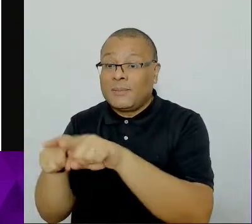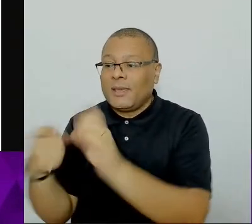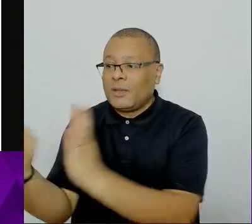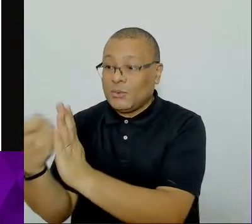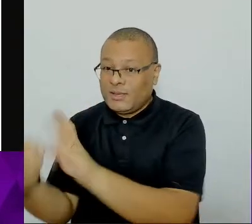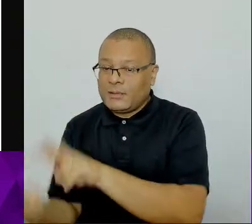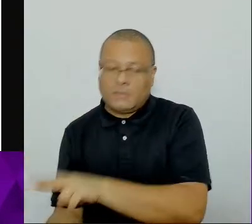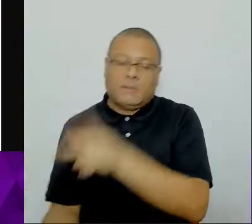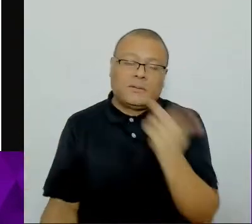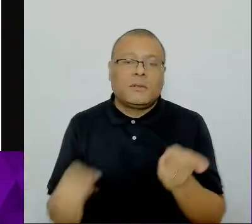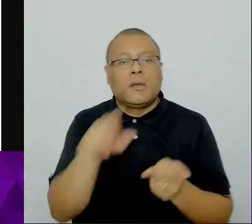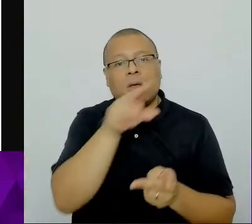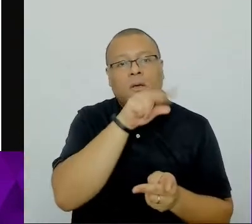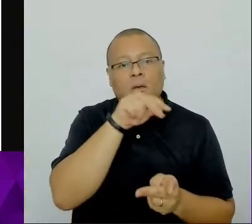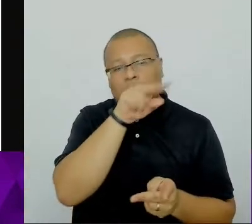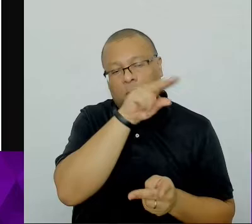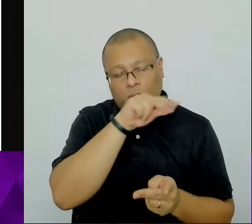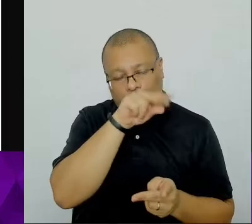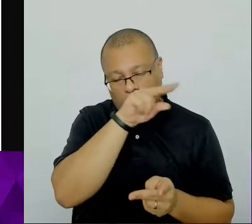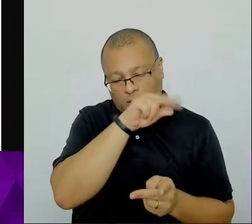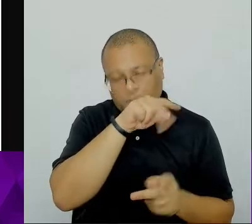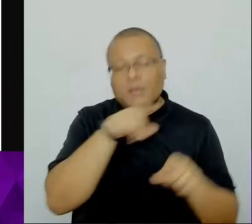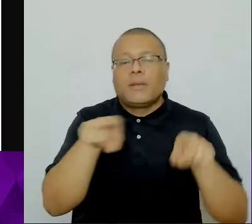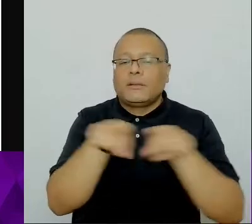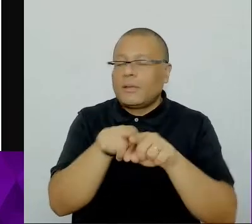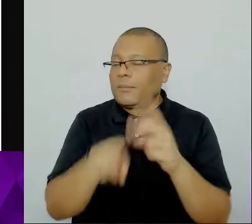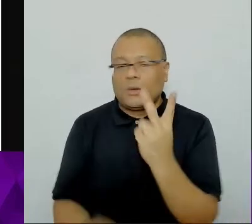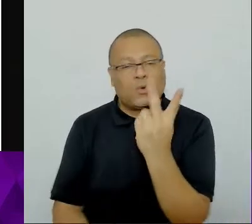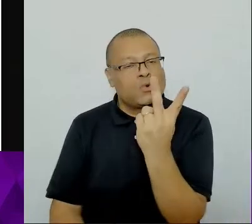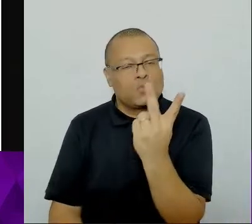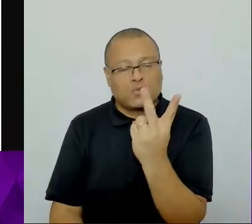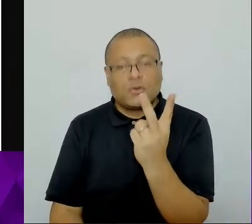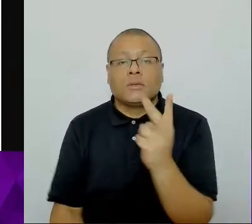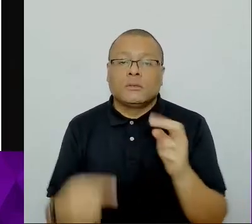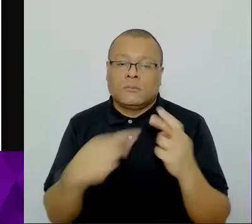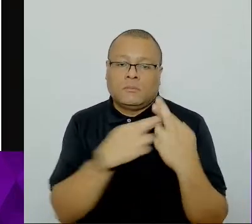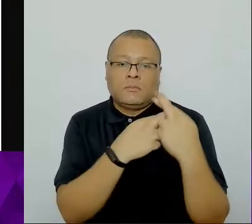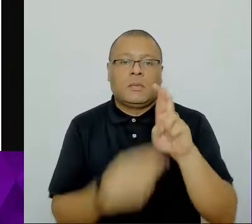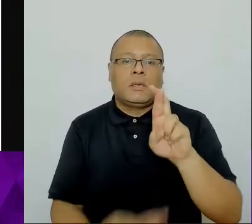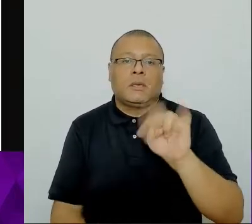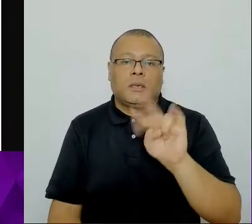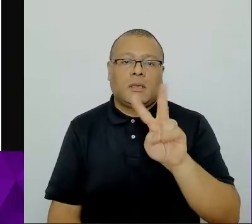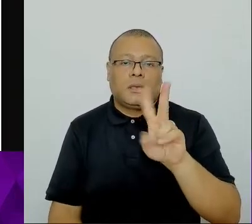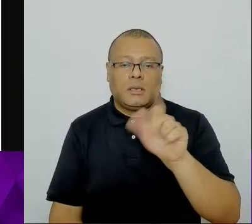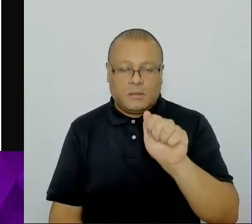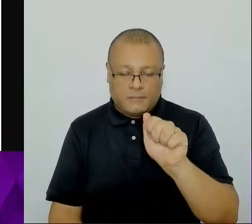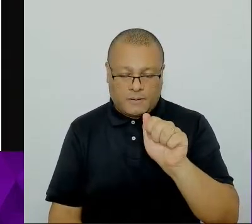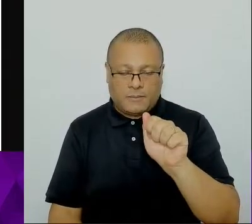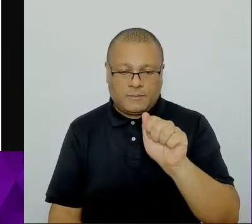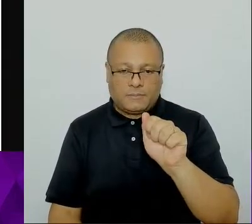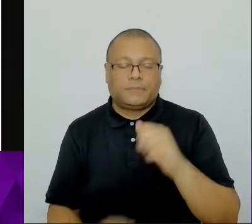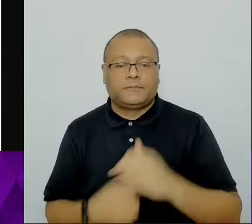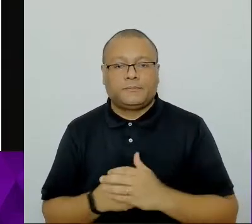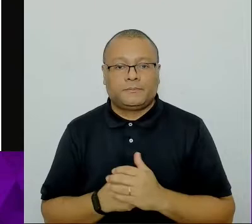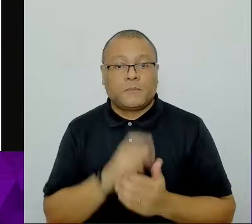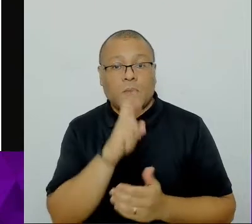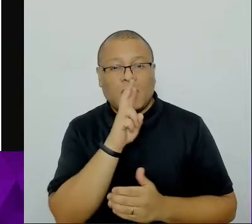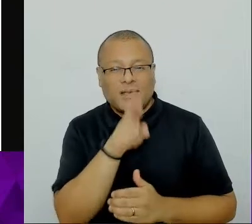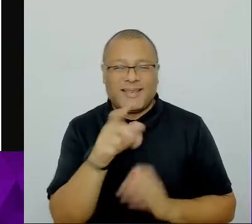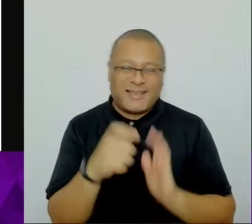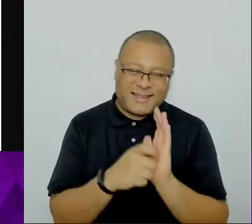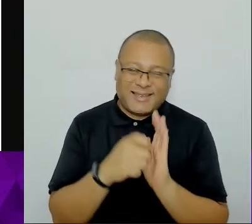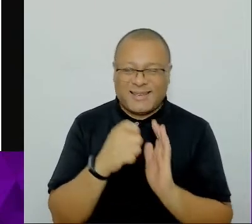quanto a partir de um texto e sintetizar uma voz, né, dando a resposta da sua